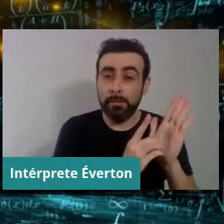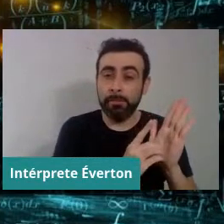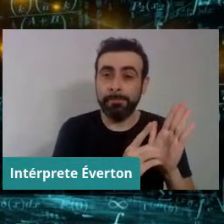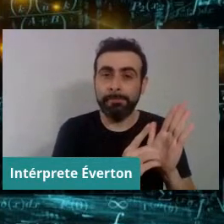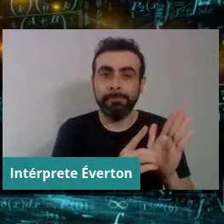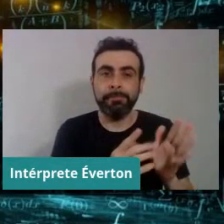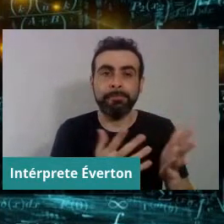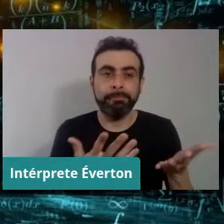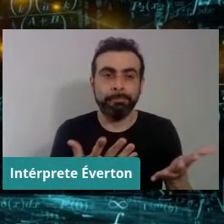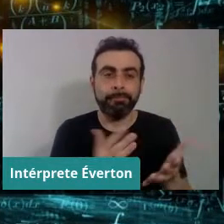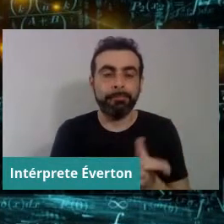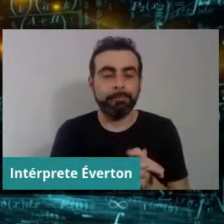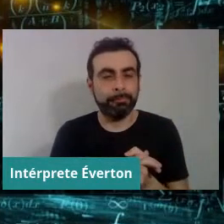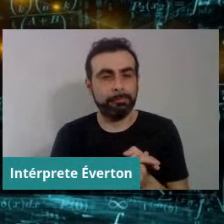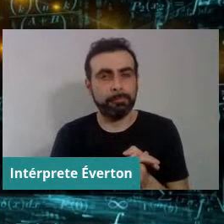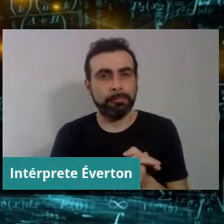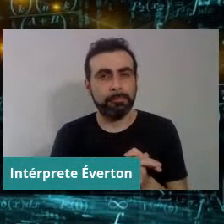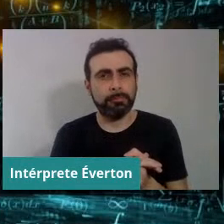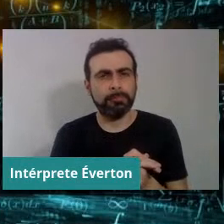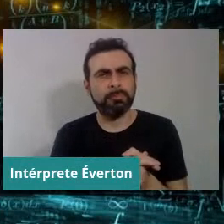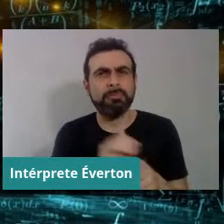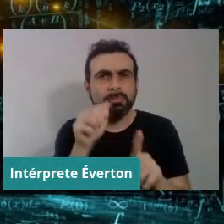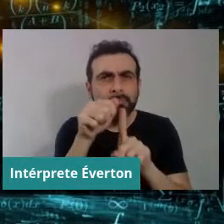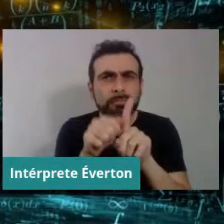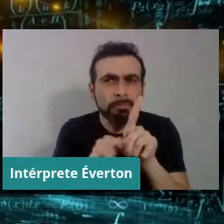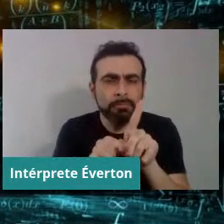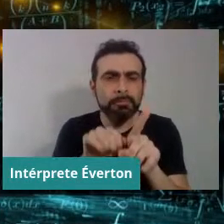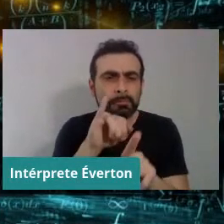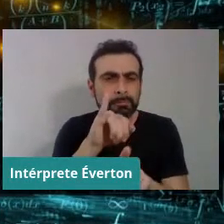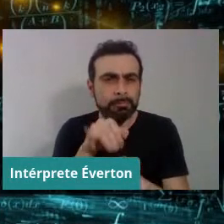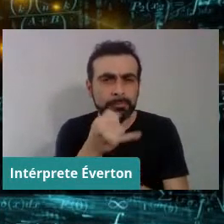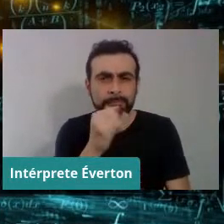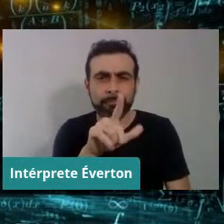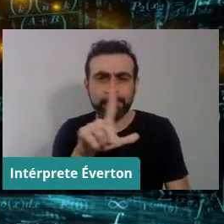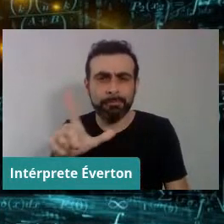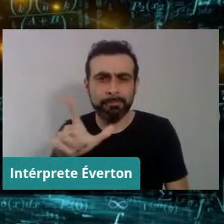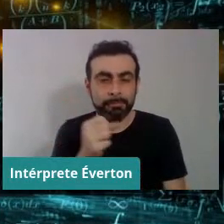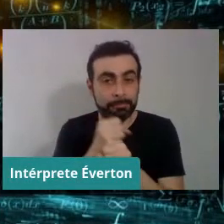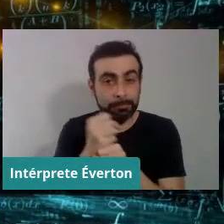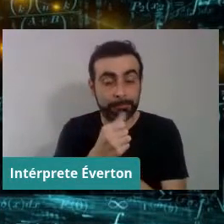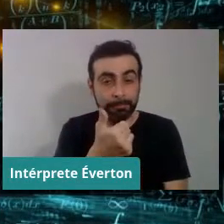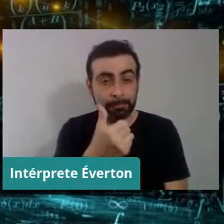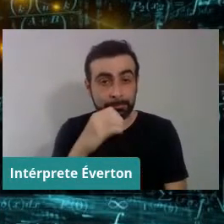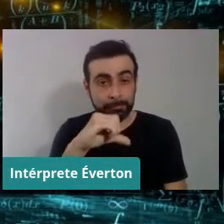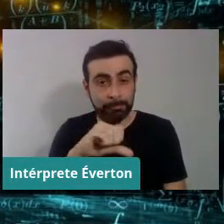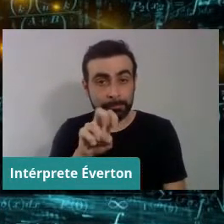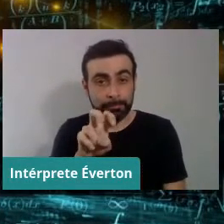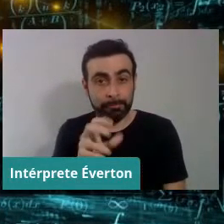no mês de julho de 59,